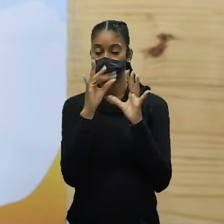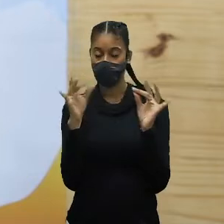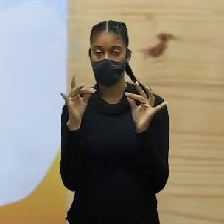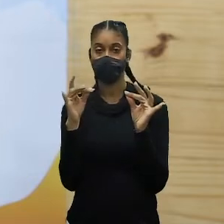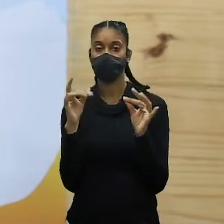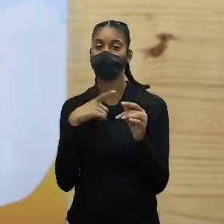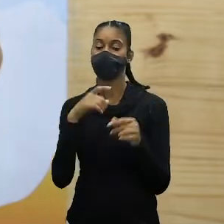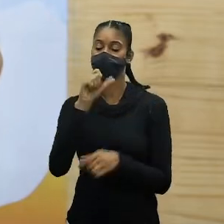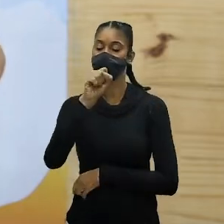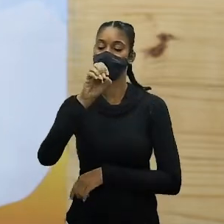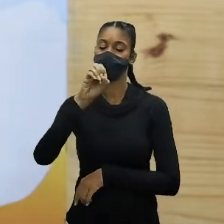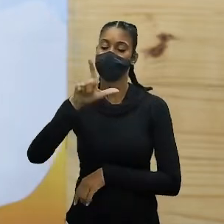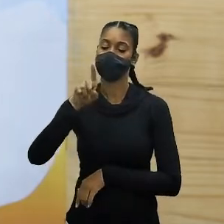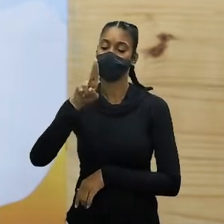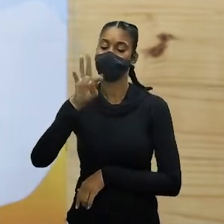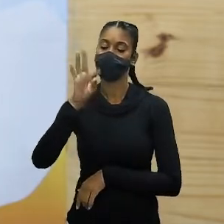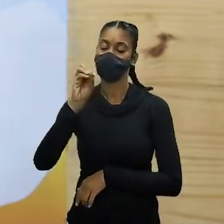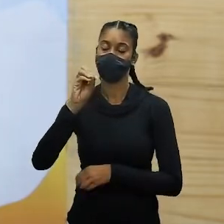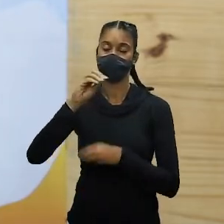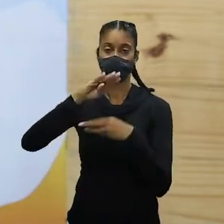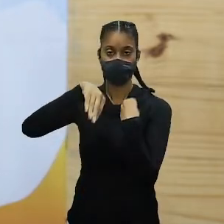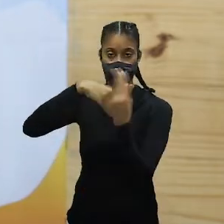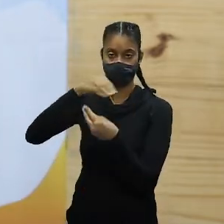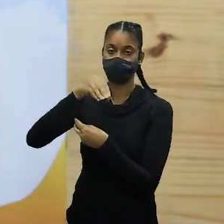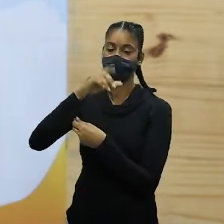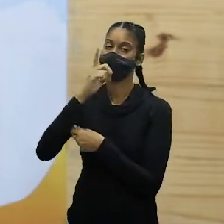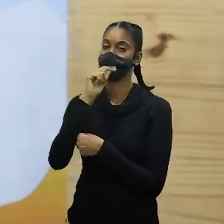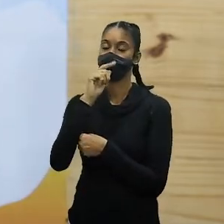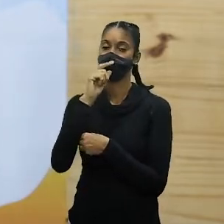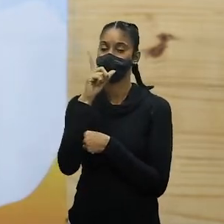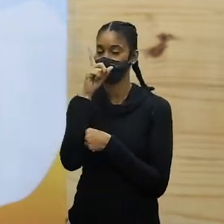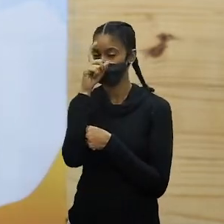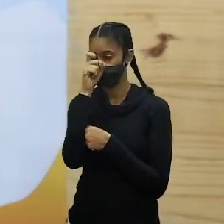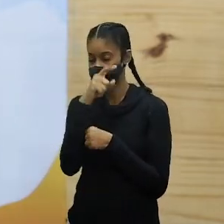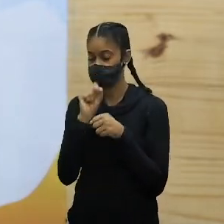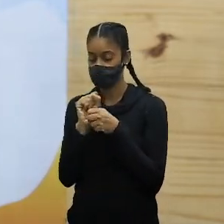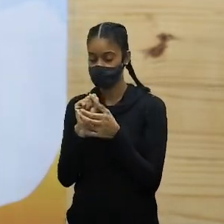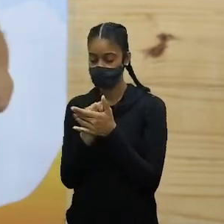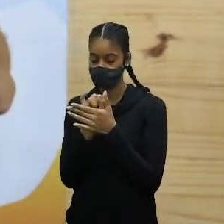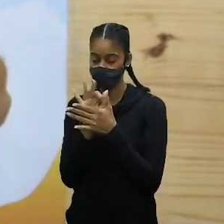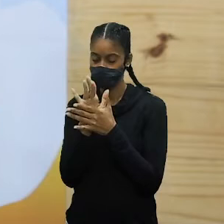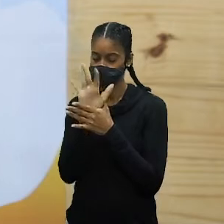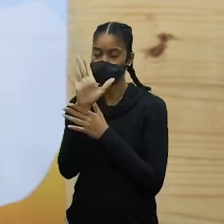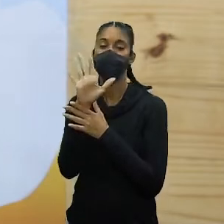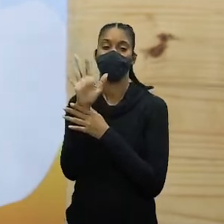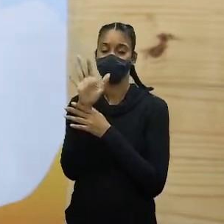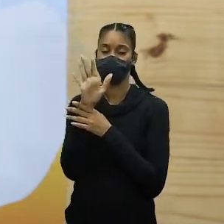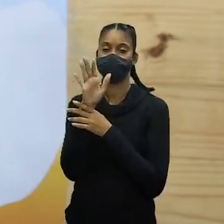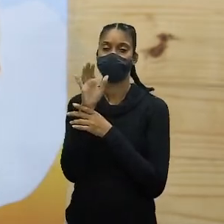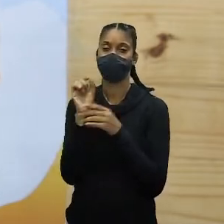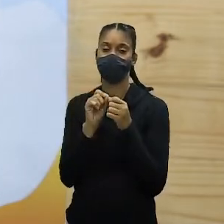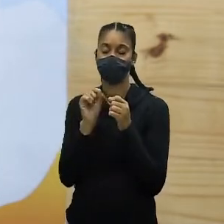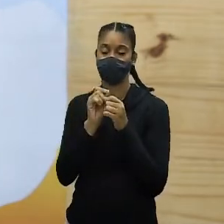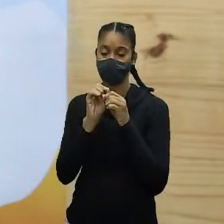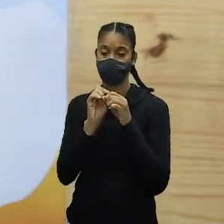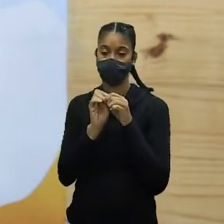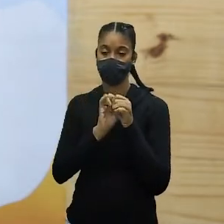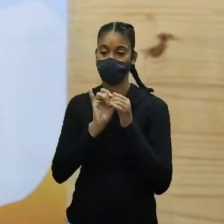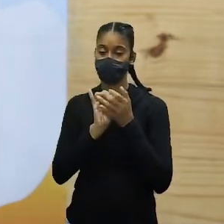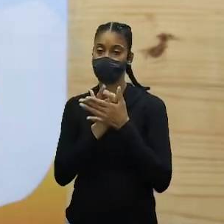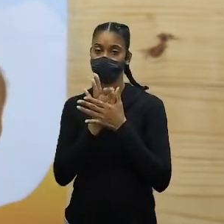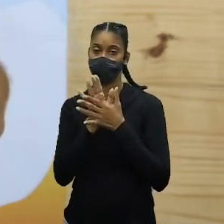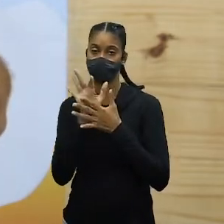de soluto na água, dificultam o processo de evaporação das moléculas da água saírem do